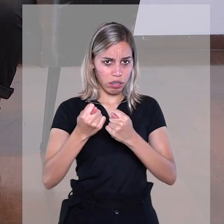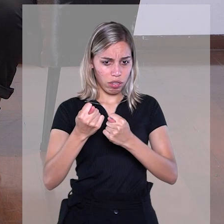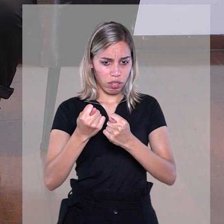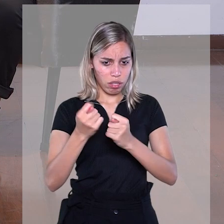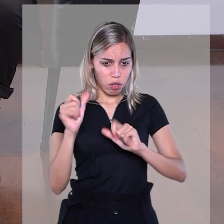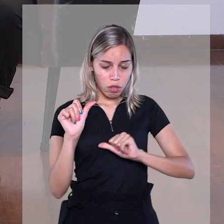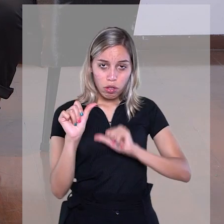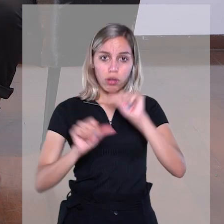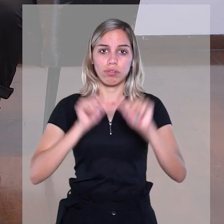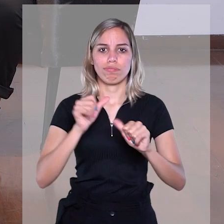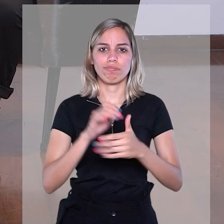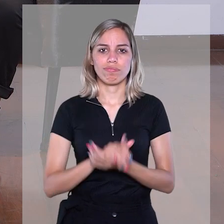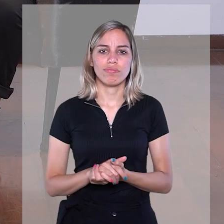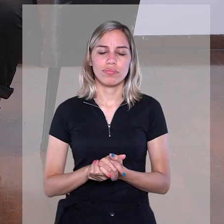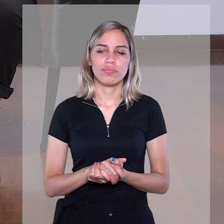de poder.